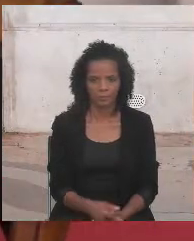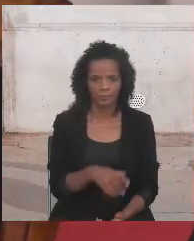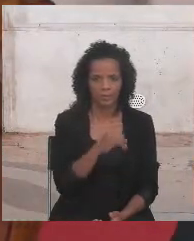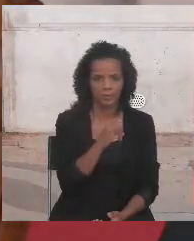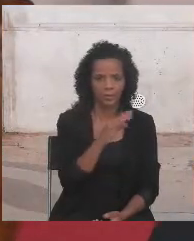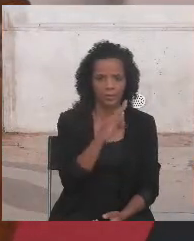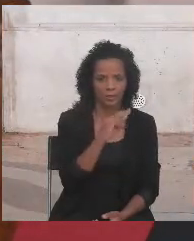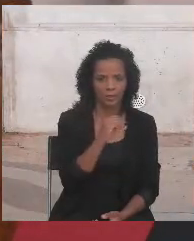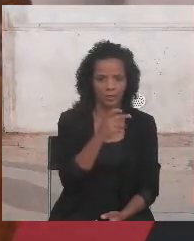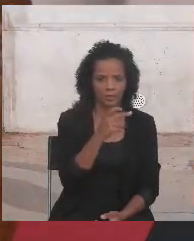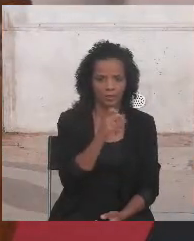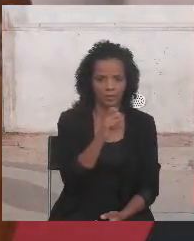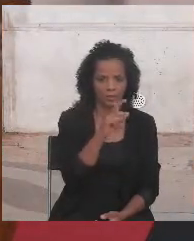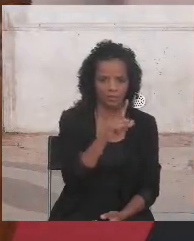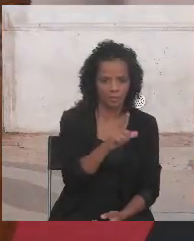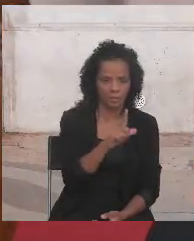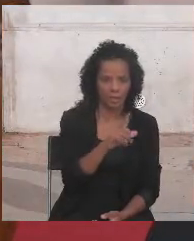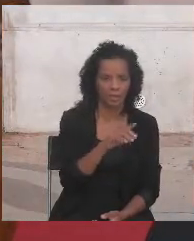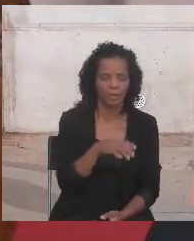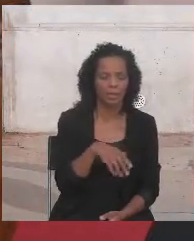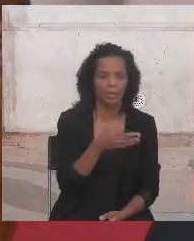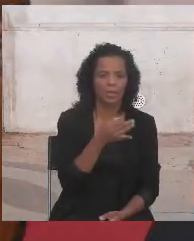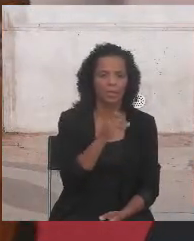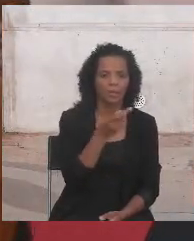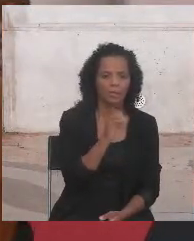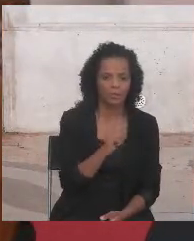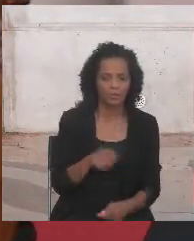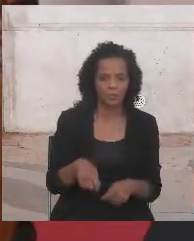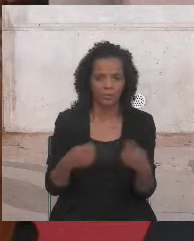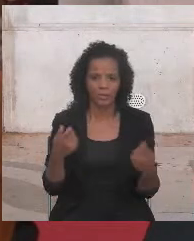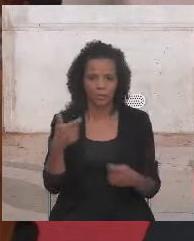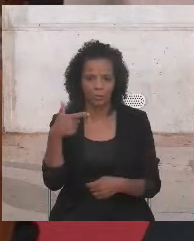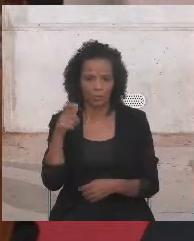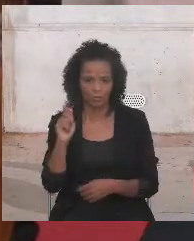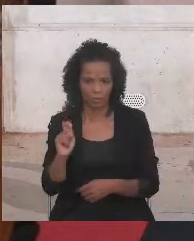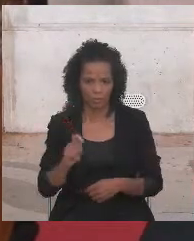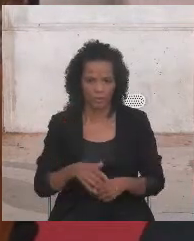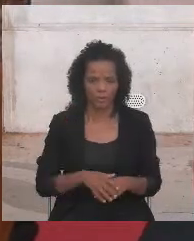Isabel Cristina, Rua Pires, Bloco de Esquerda.